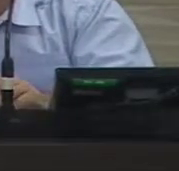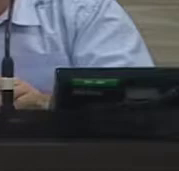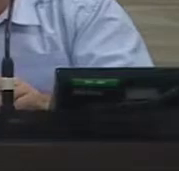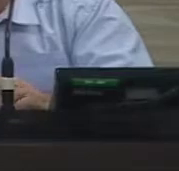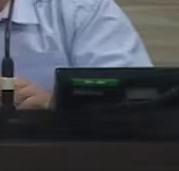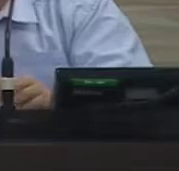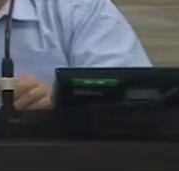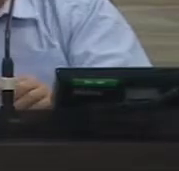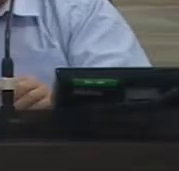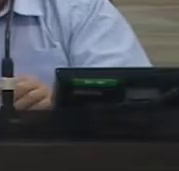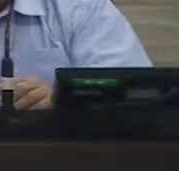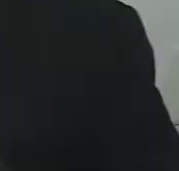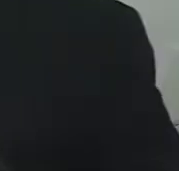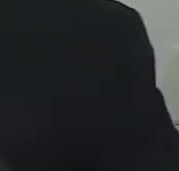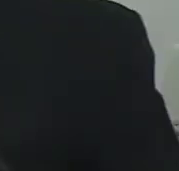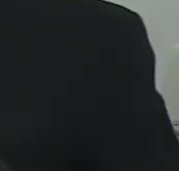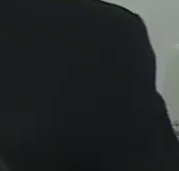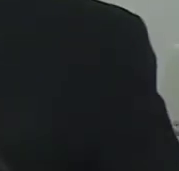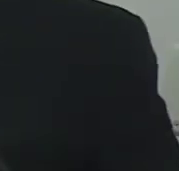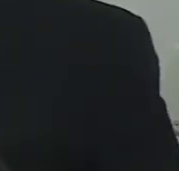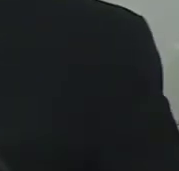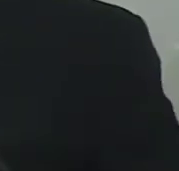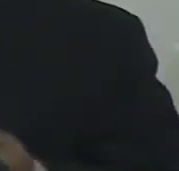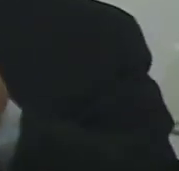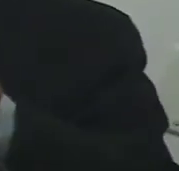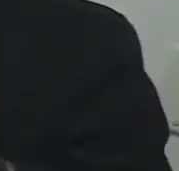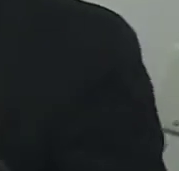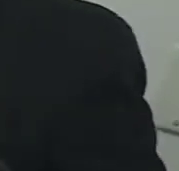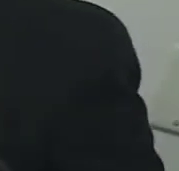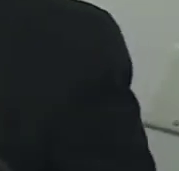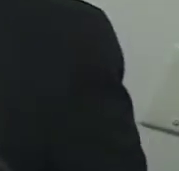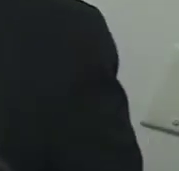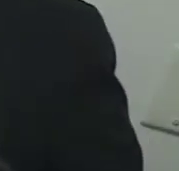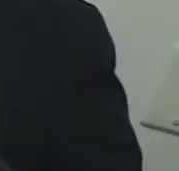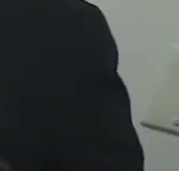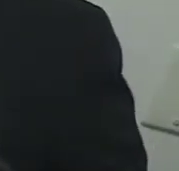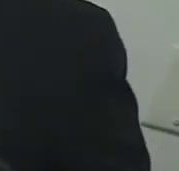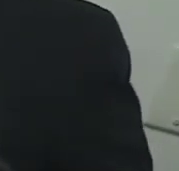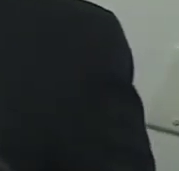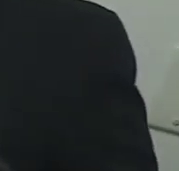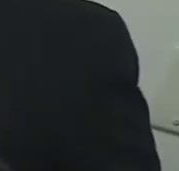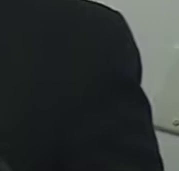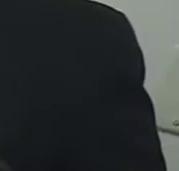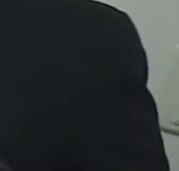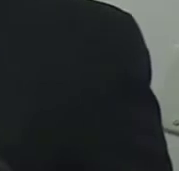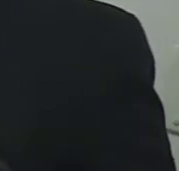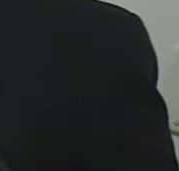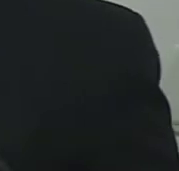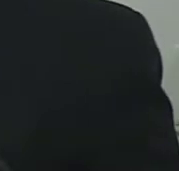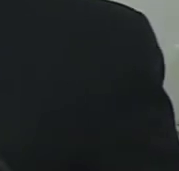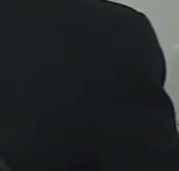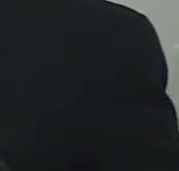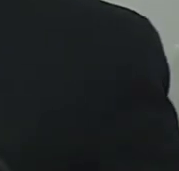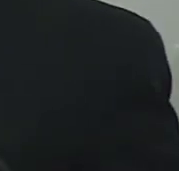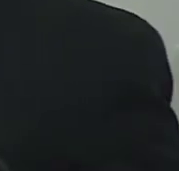vez, eu quero manifestar o que o nobre vereador Marcelo Rossi disse.